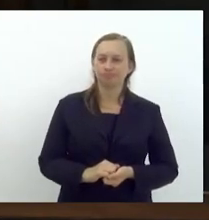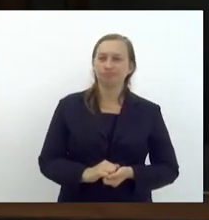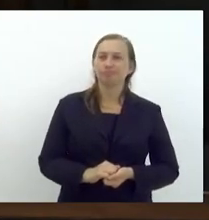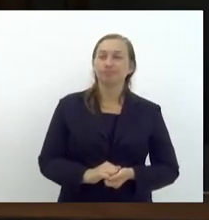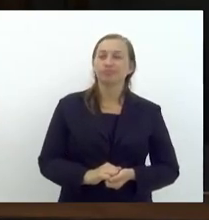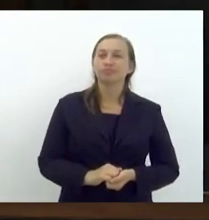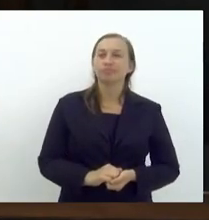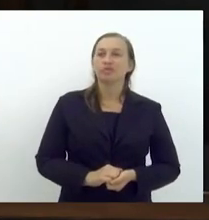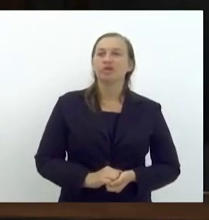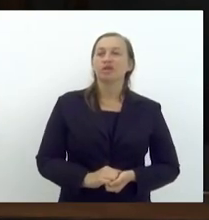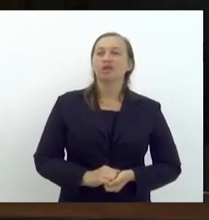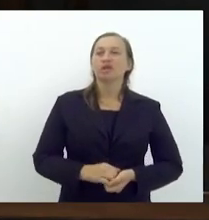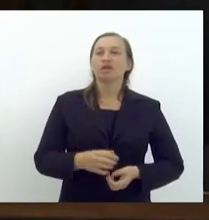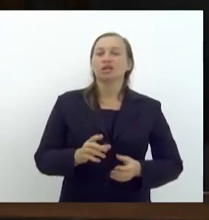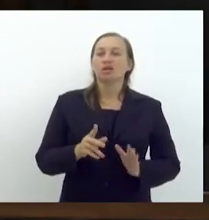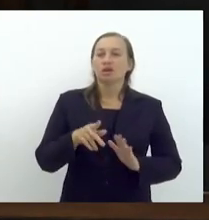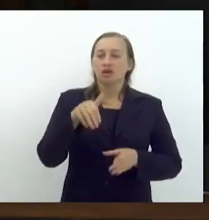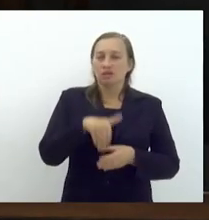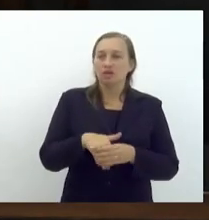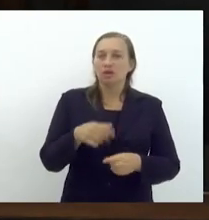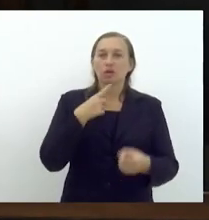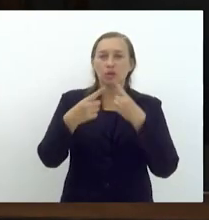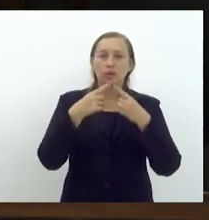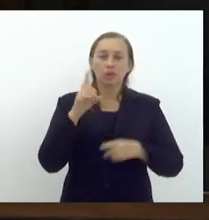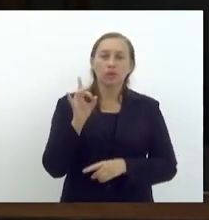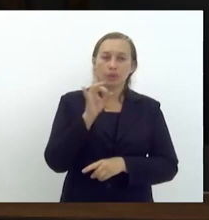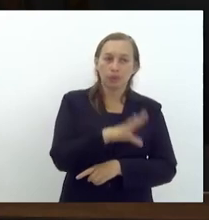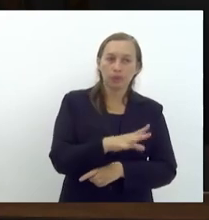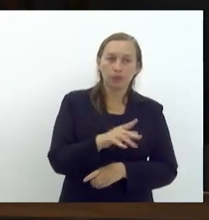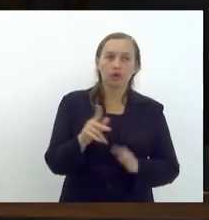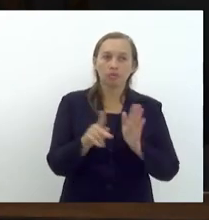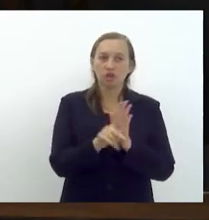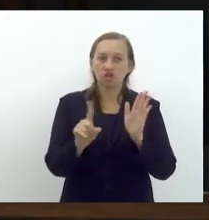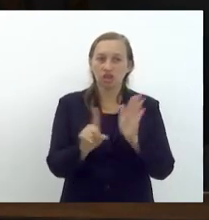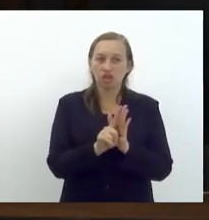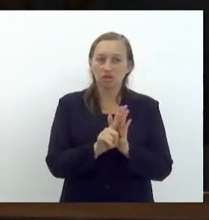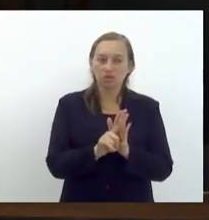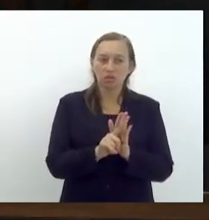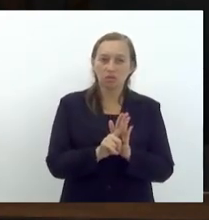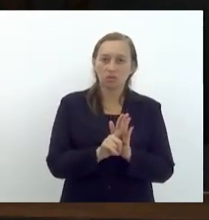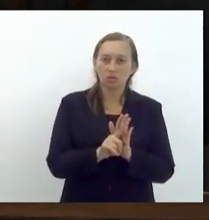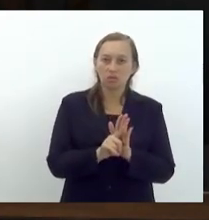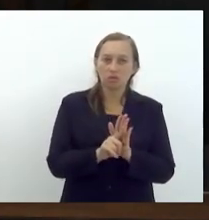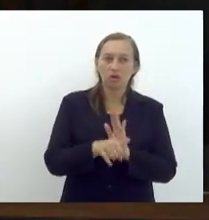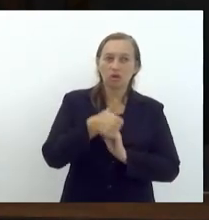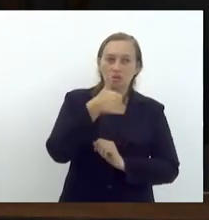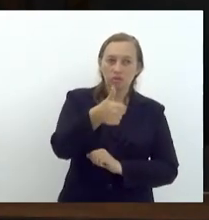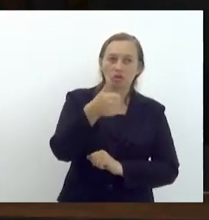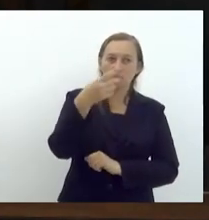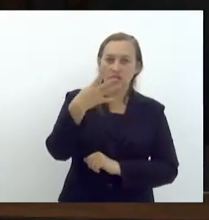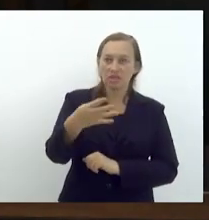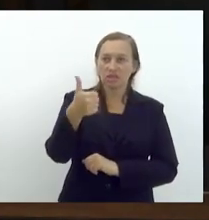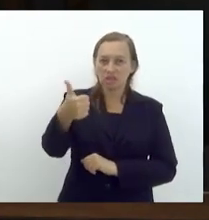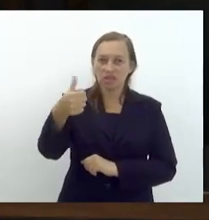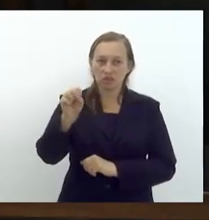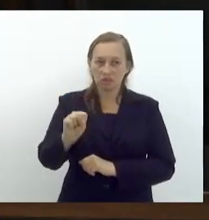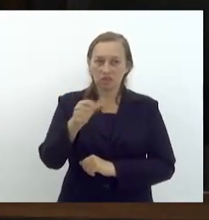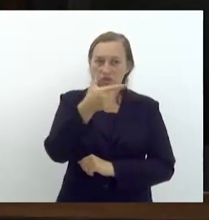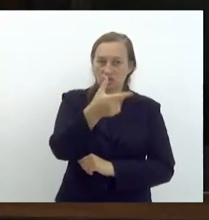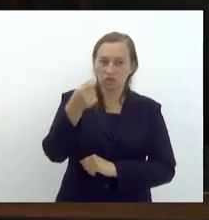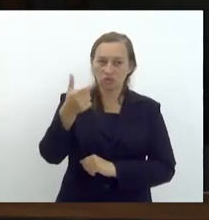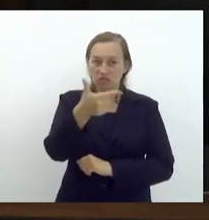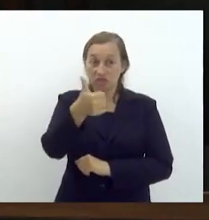em regime de urgência e votação discussão única projeto de lei número 1418